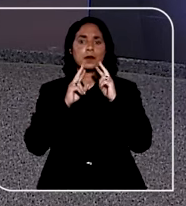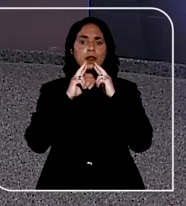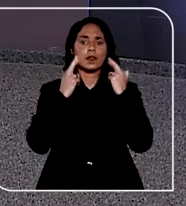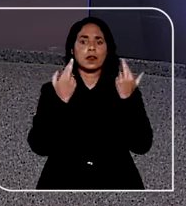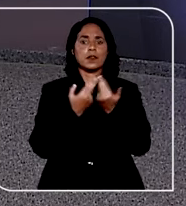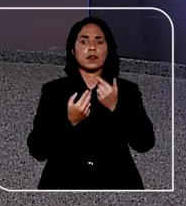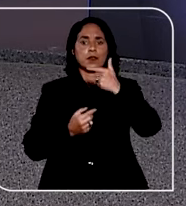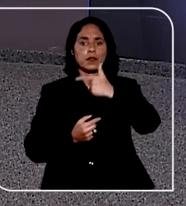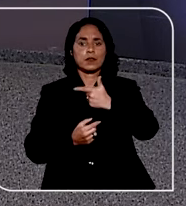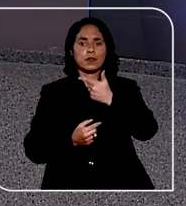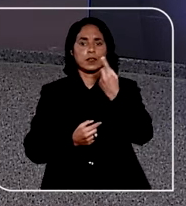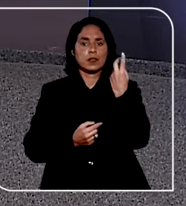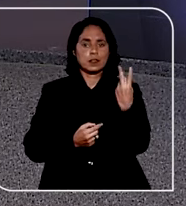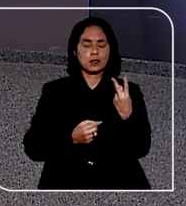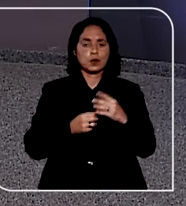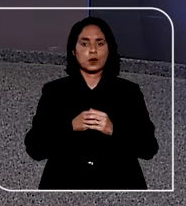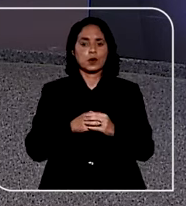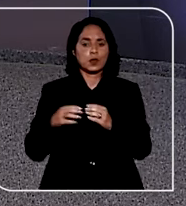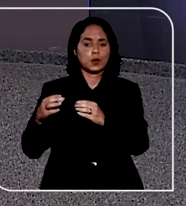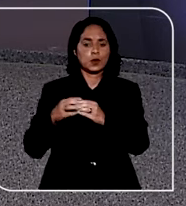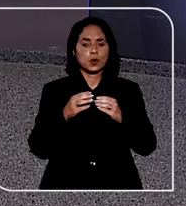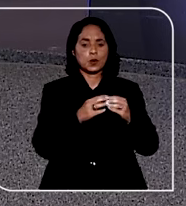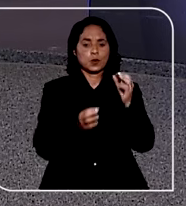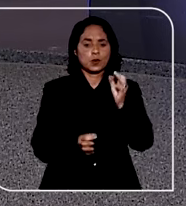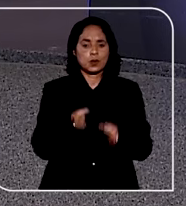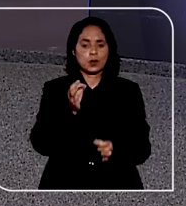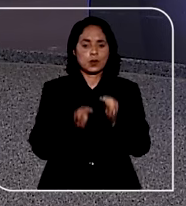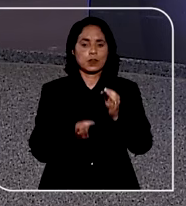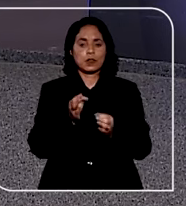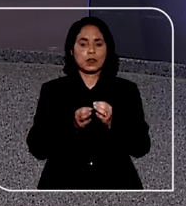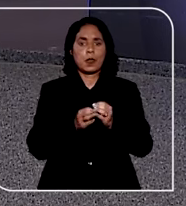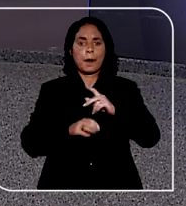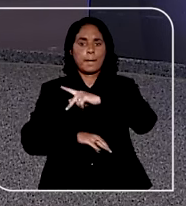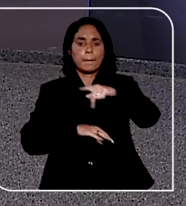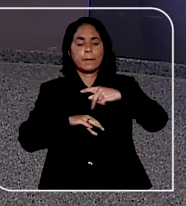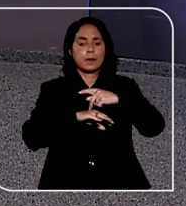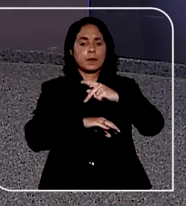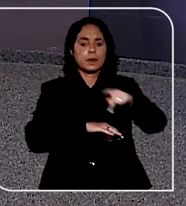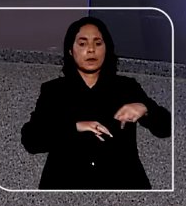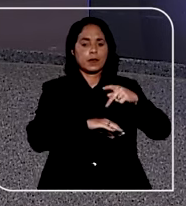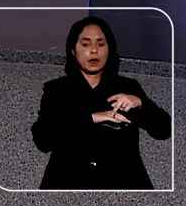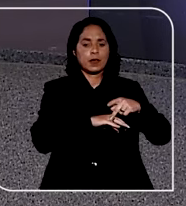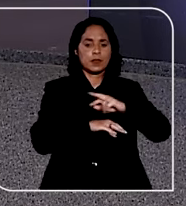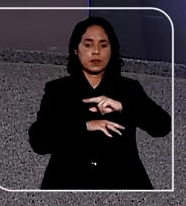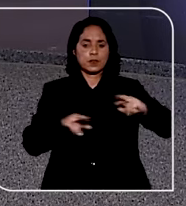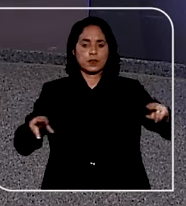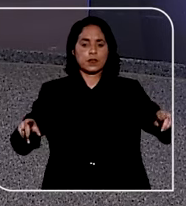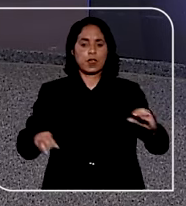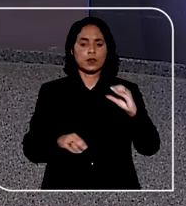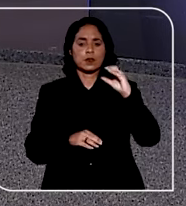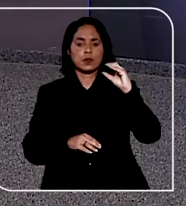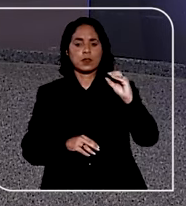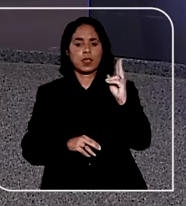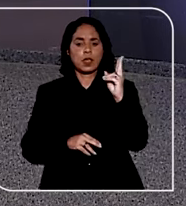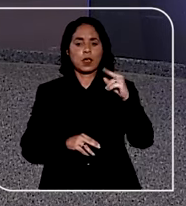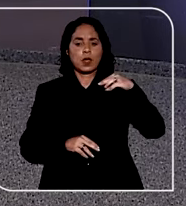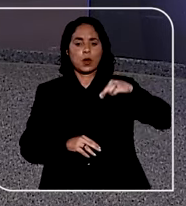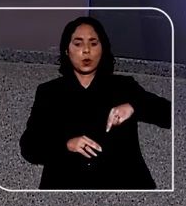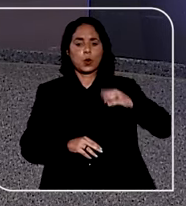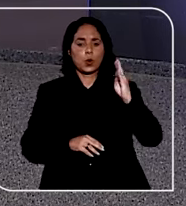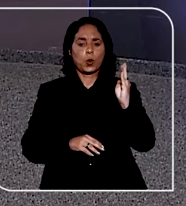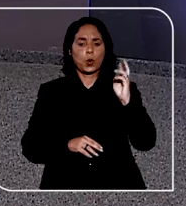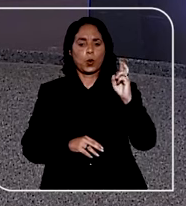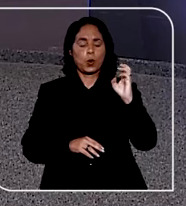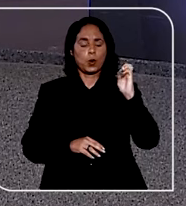22ª edição da Cúpula judicial iberoamericana a cumbre a organização tem como objetivo